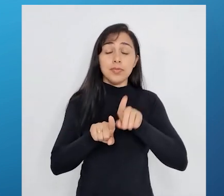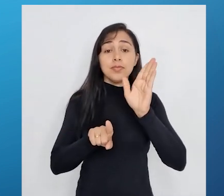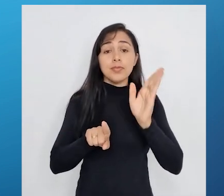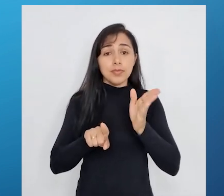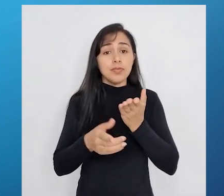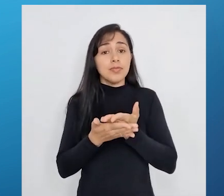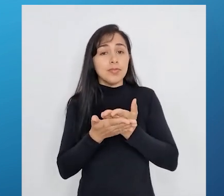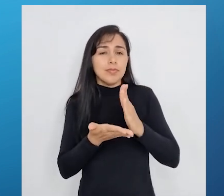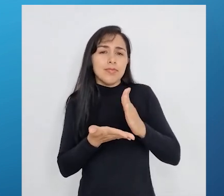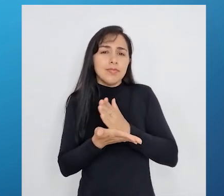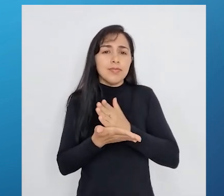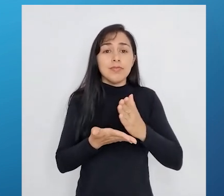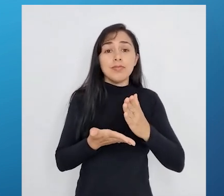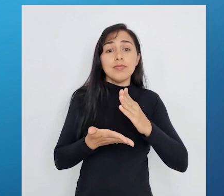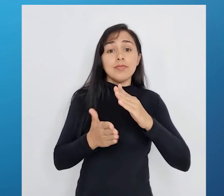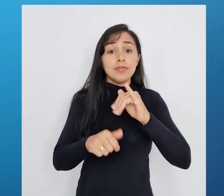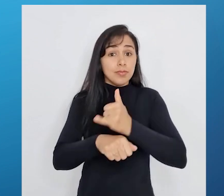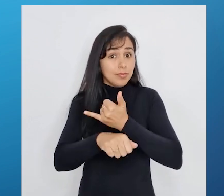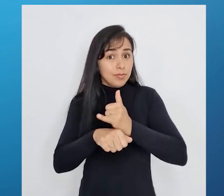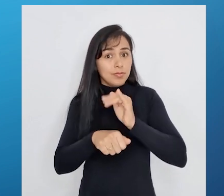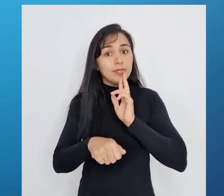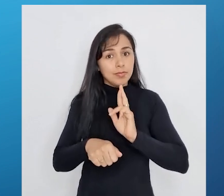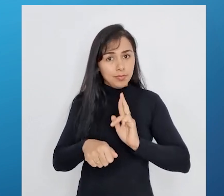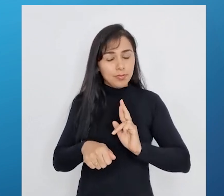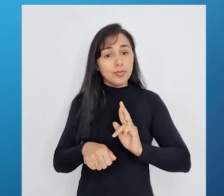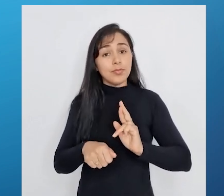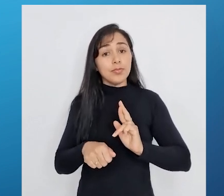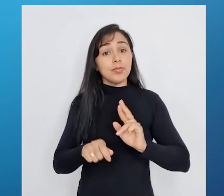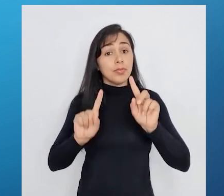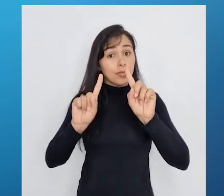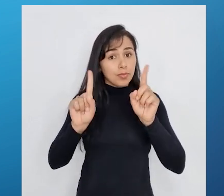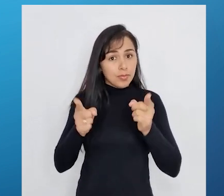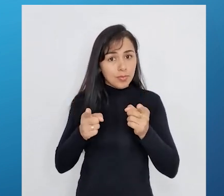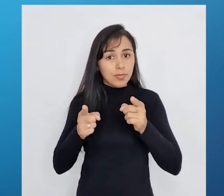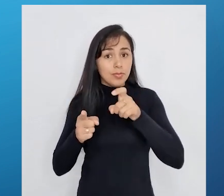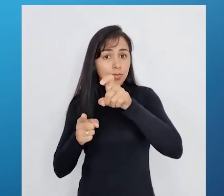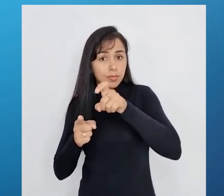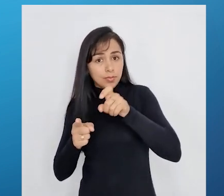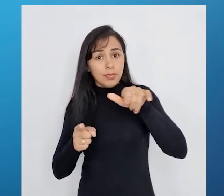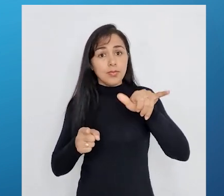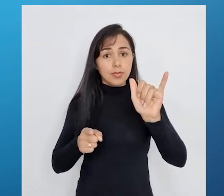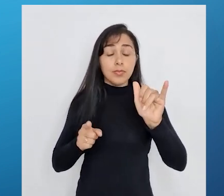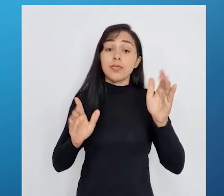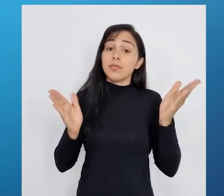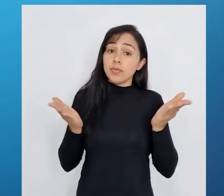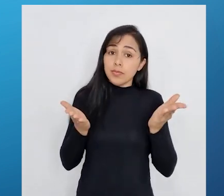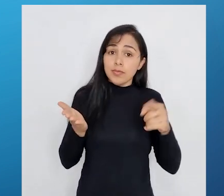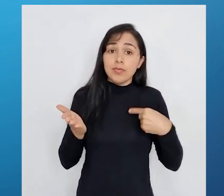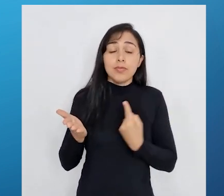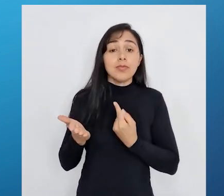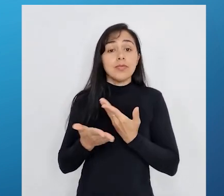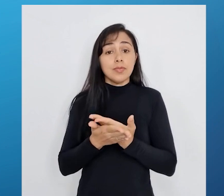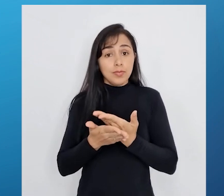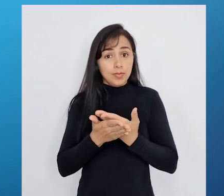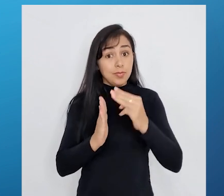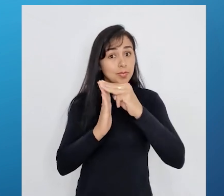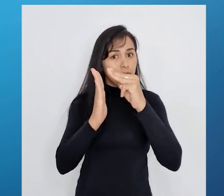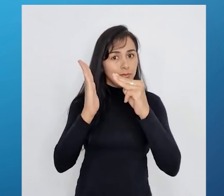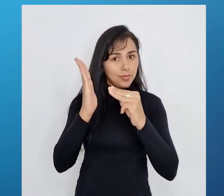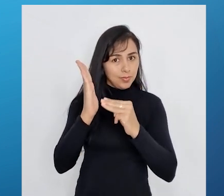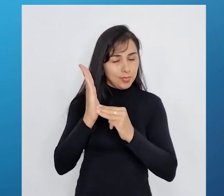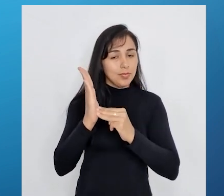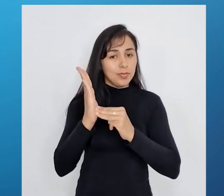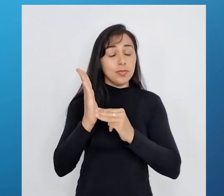possíveis soluções de pares ordenados e na aula de hoje nós vamos estudar um método